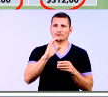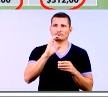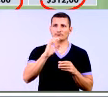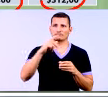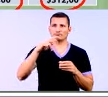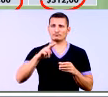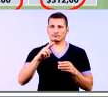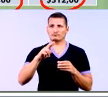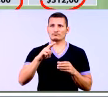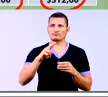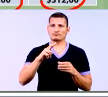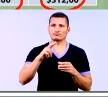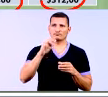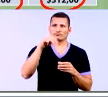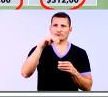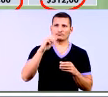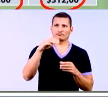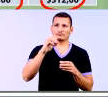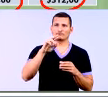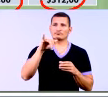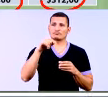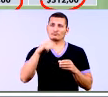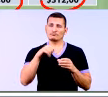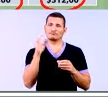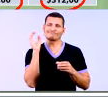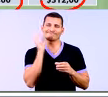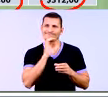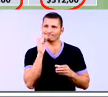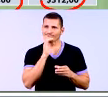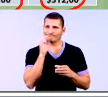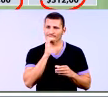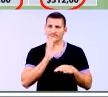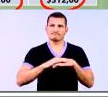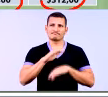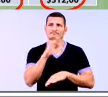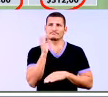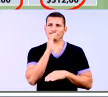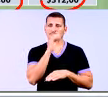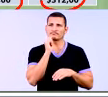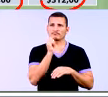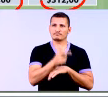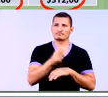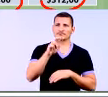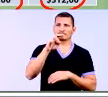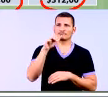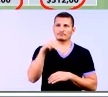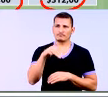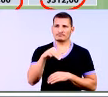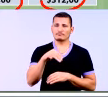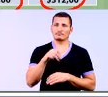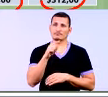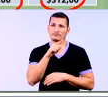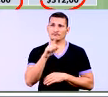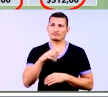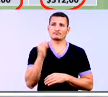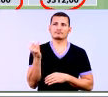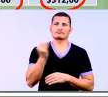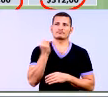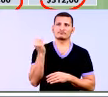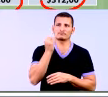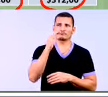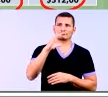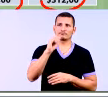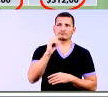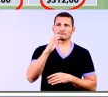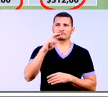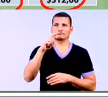é uma memória de altíssima velocidade, muito mais rápida do que a RAM que está lá fora. Então isso é um parâmetro extremamente importante